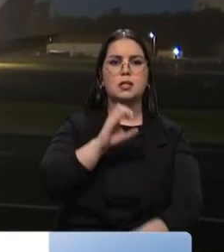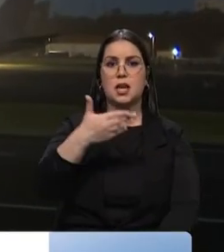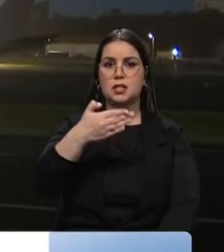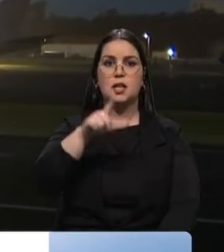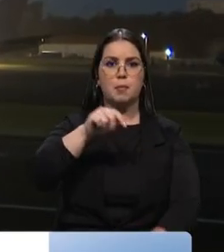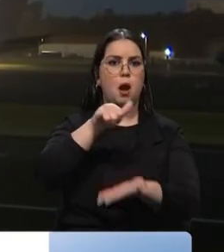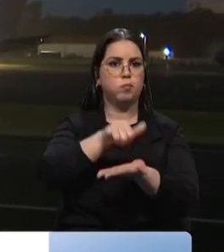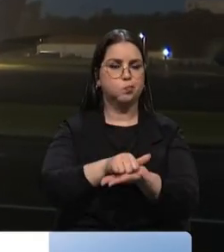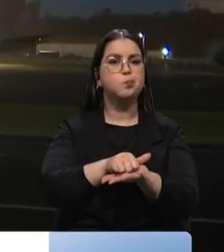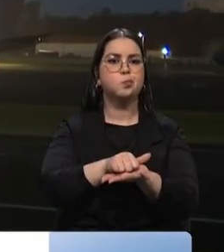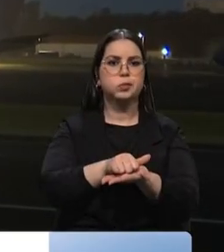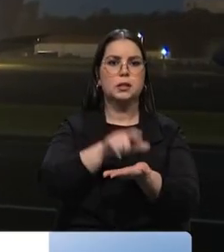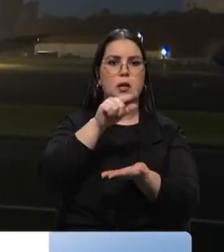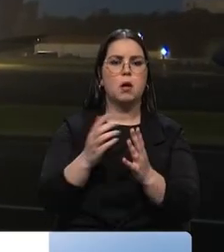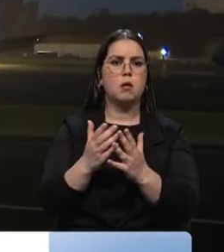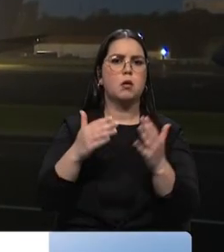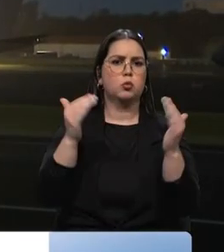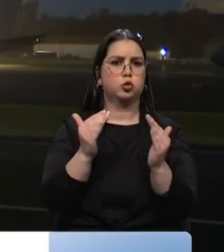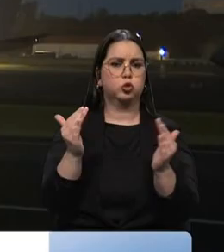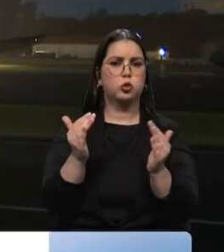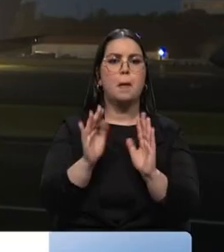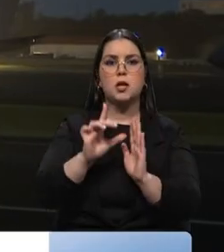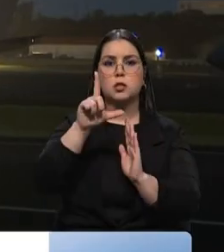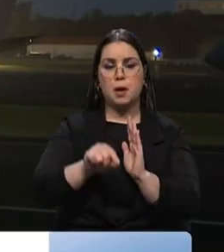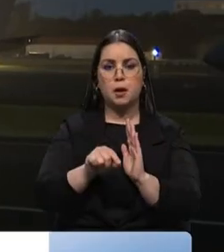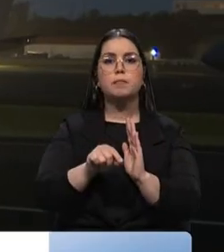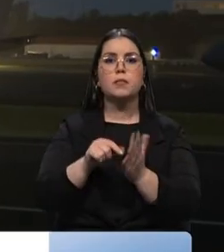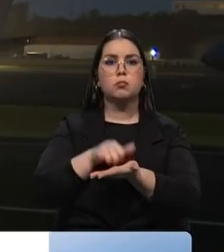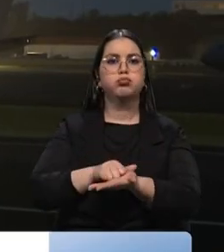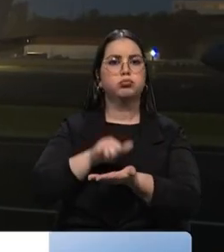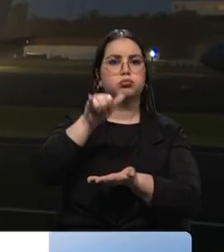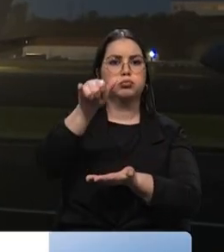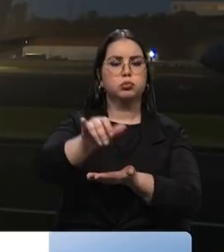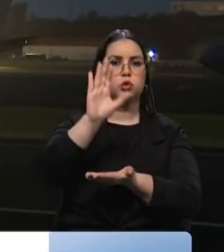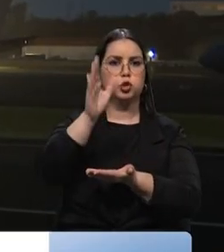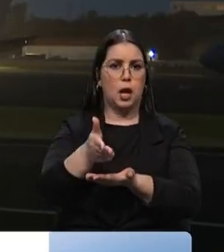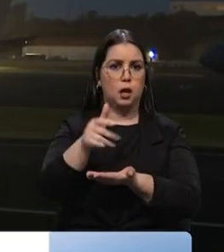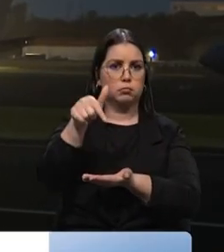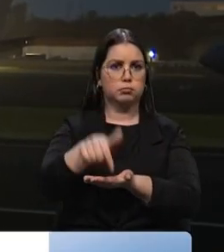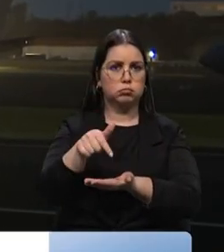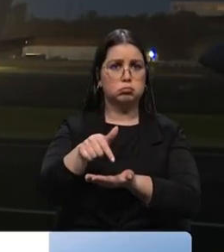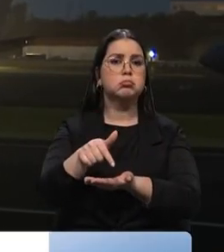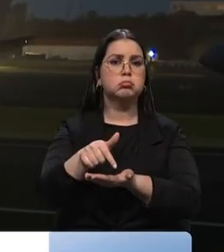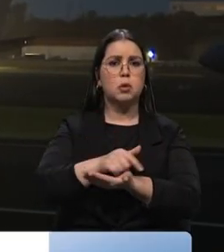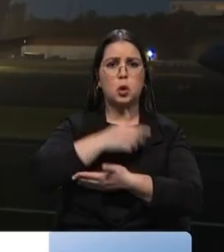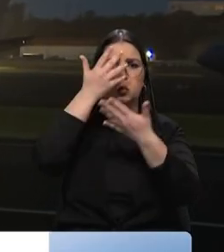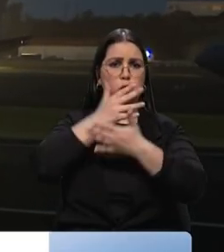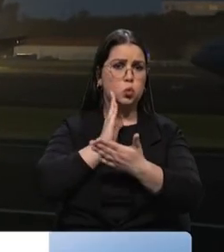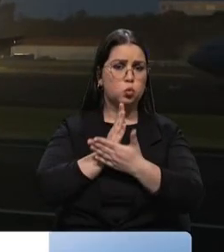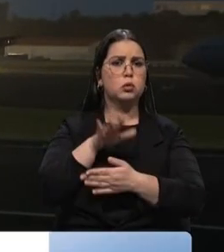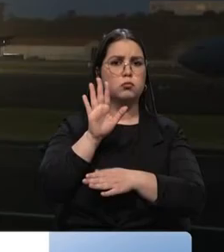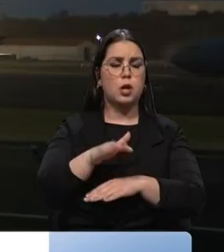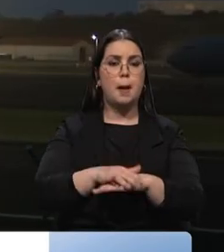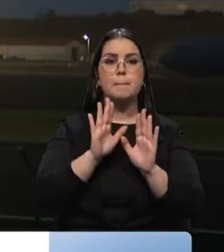esteve aqui estacionado, outro avião cargueiro mais pequeno, também saiu ou descolou desta pista durante os últimos dias. O